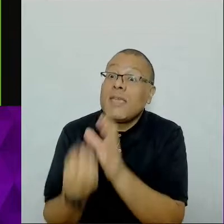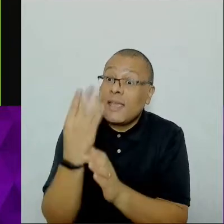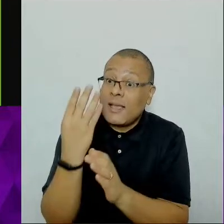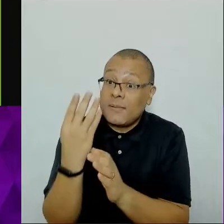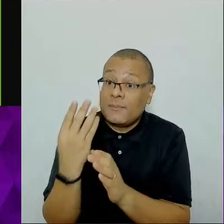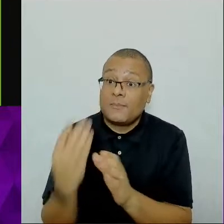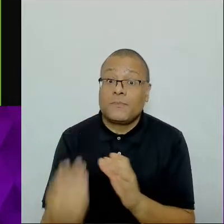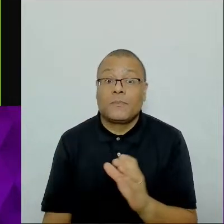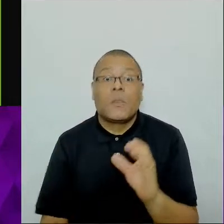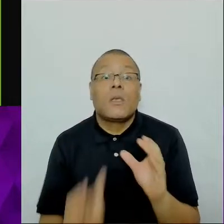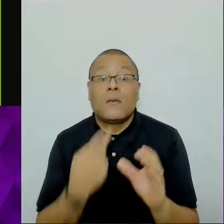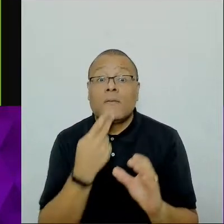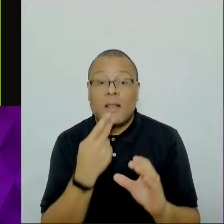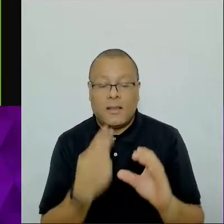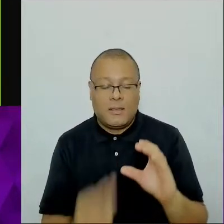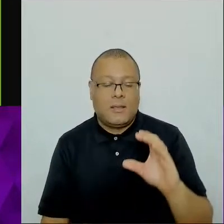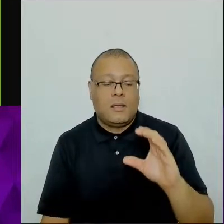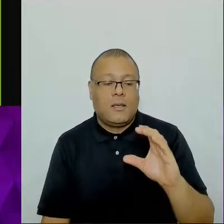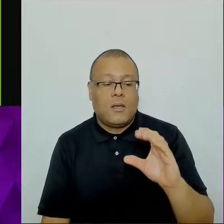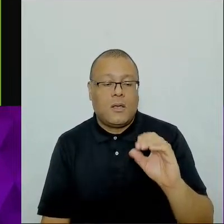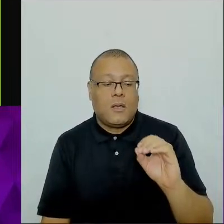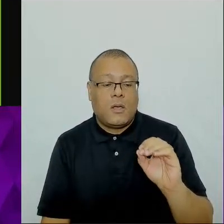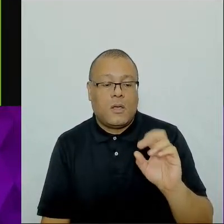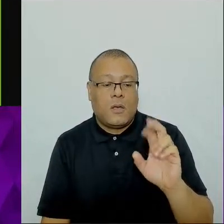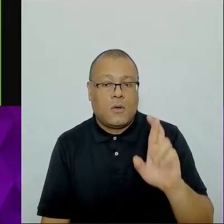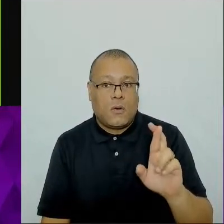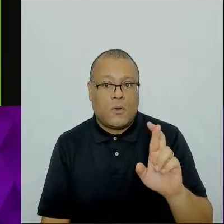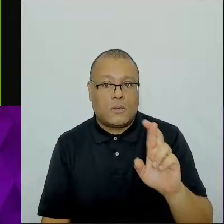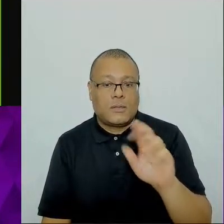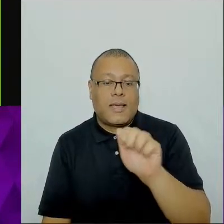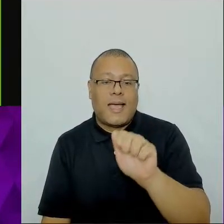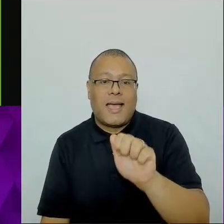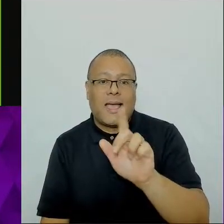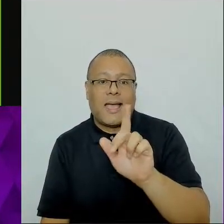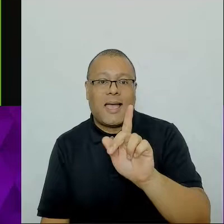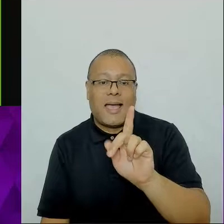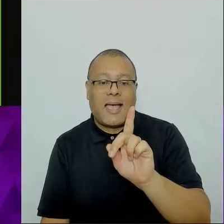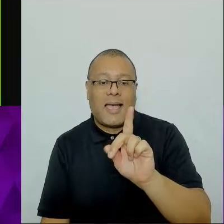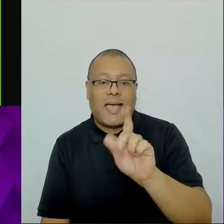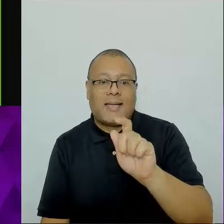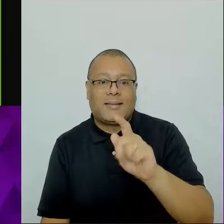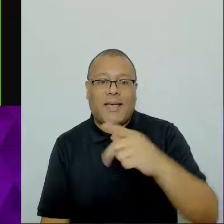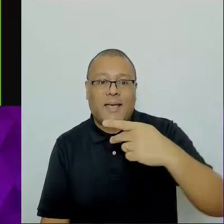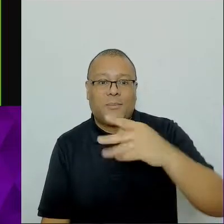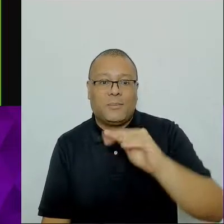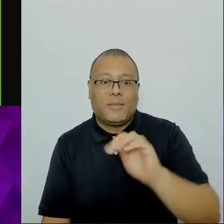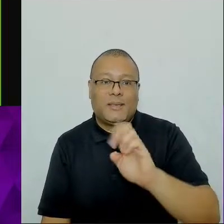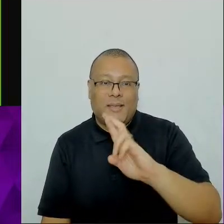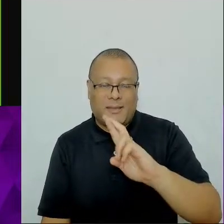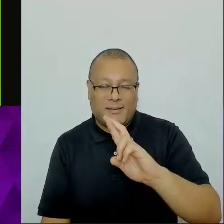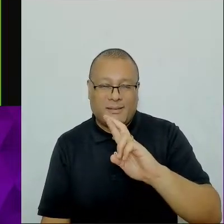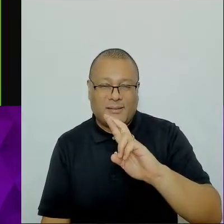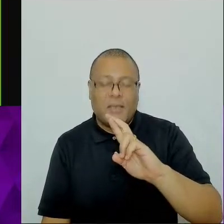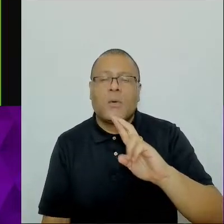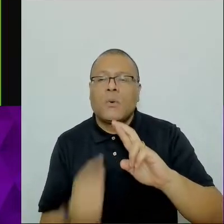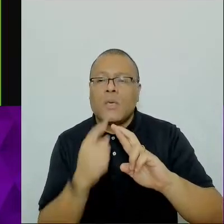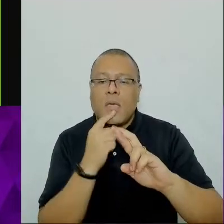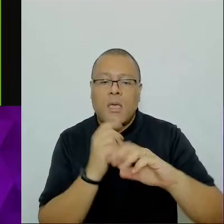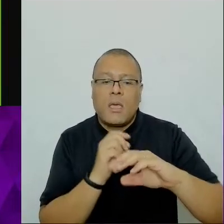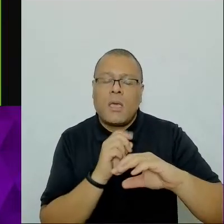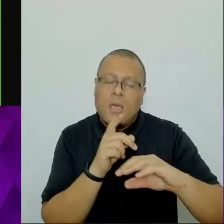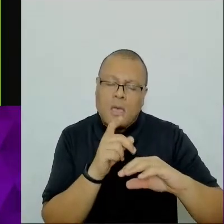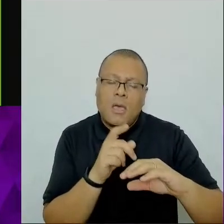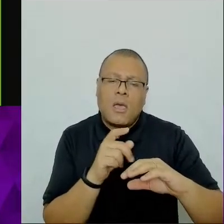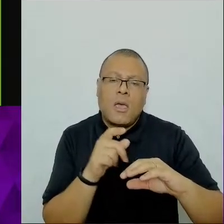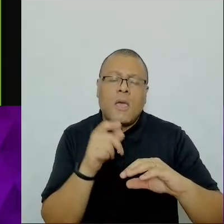and adapters. Então, são esses carinhas aí que vão evitar que a nossa regra de